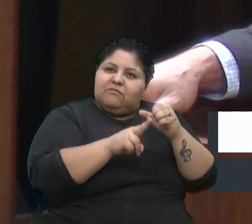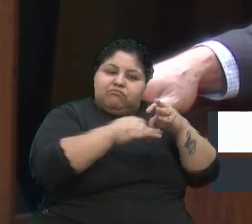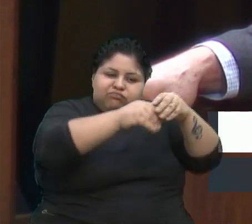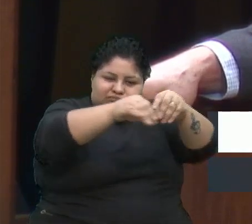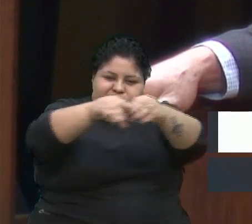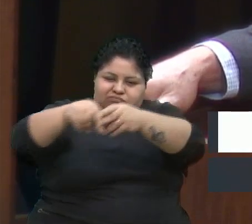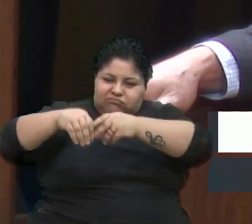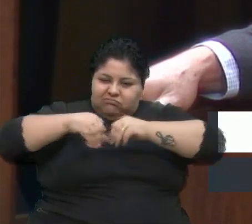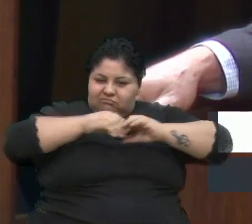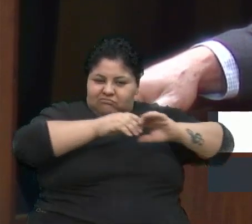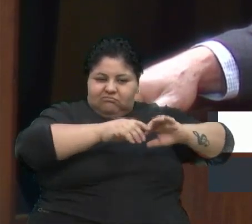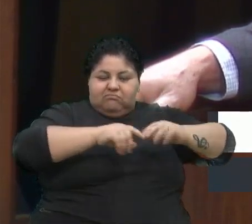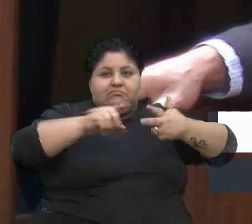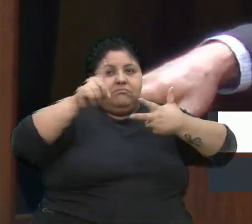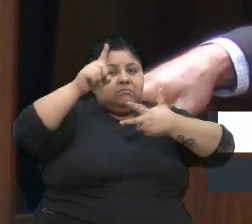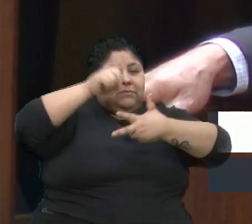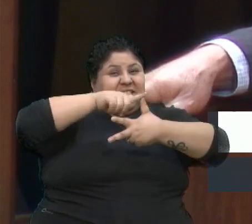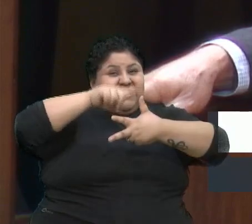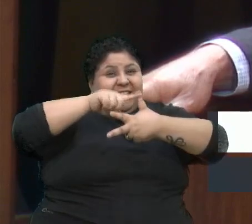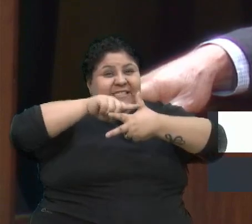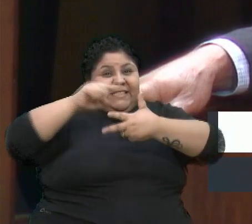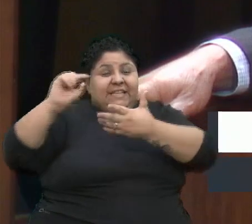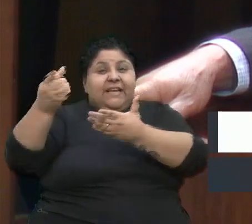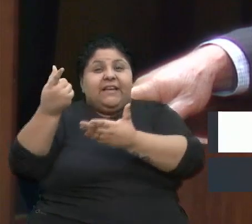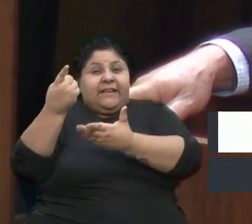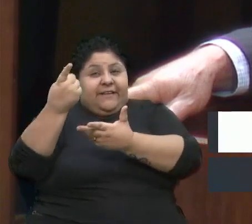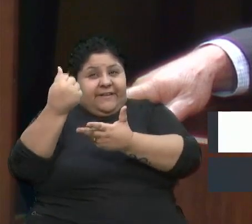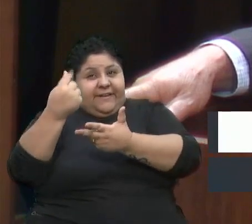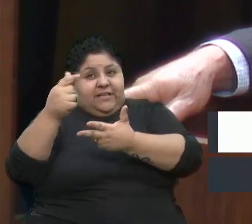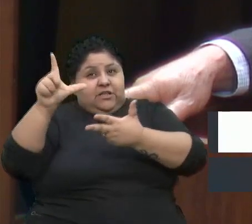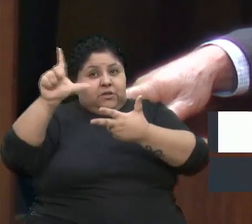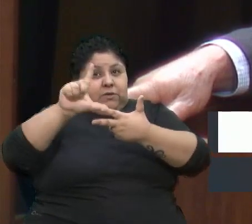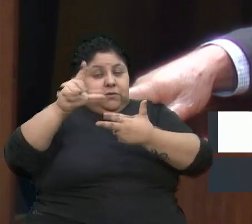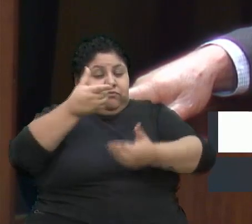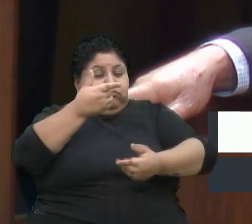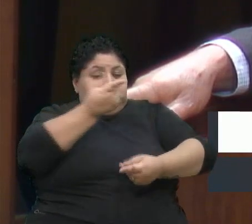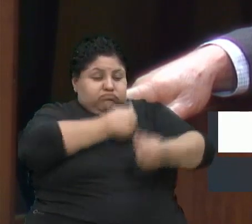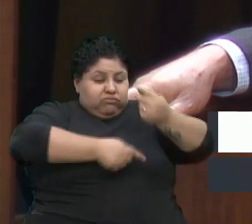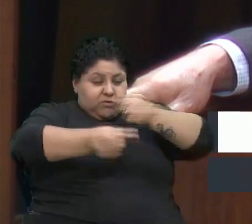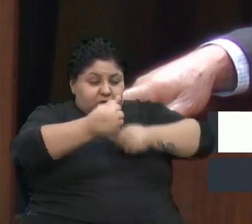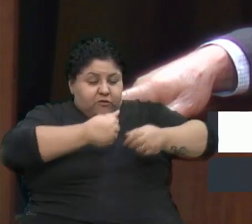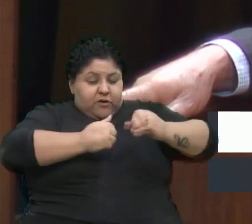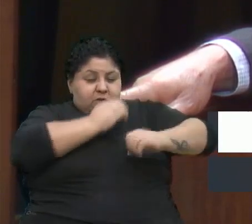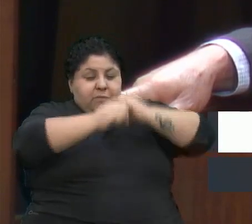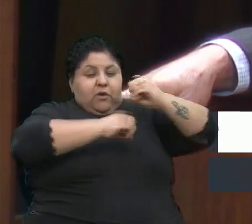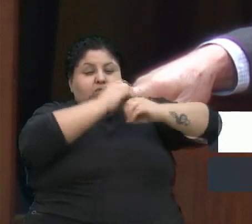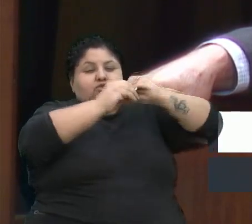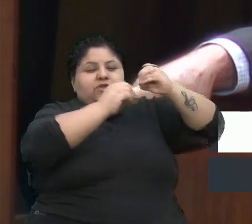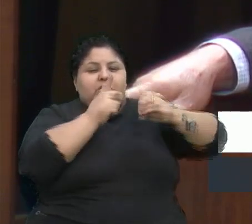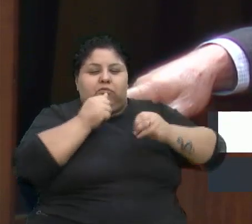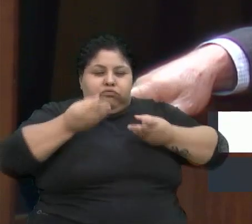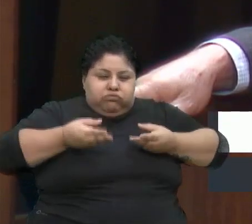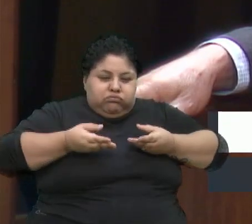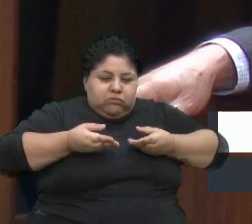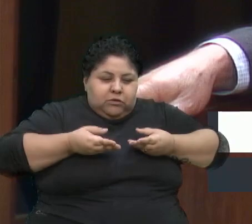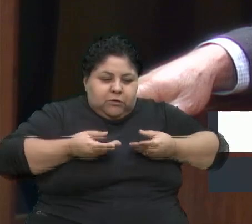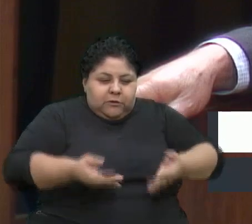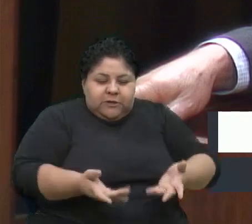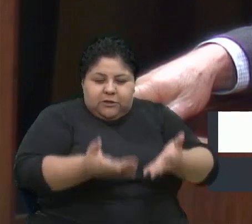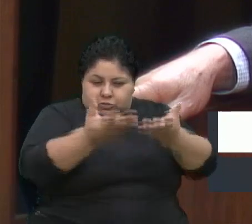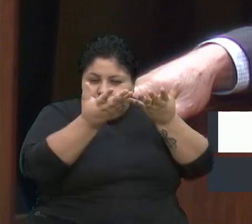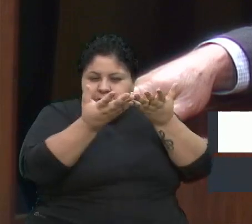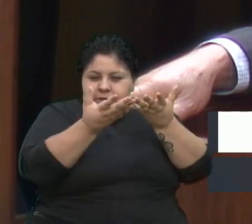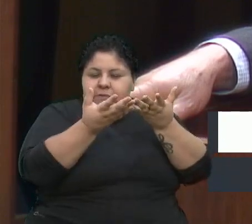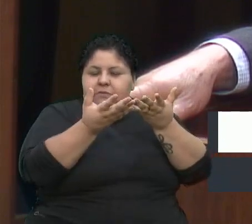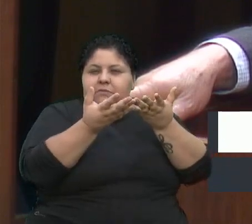baixo, envolvimento facilitado do governo do estado para a construção de açudes e o município fazendo a sua parte. Só com